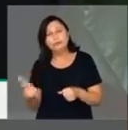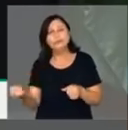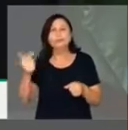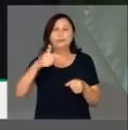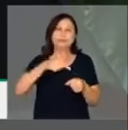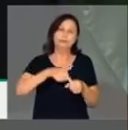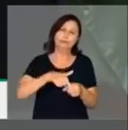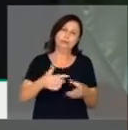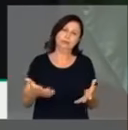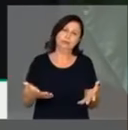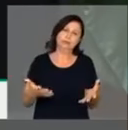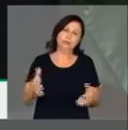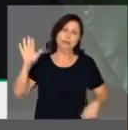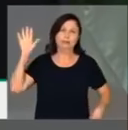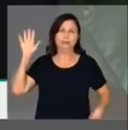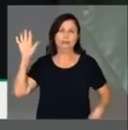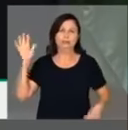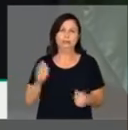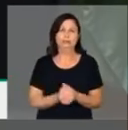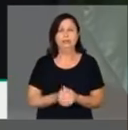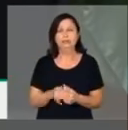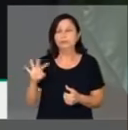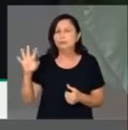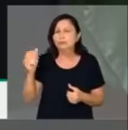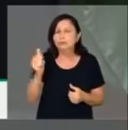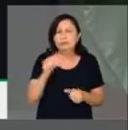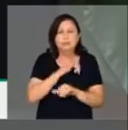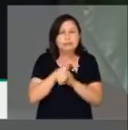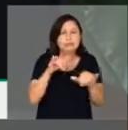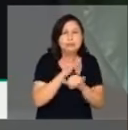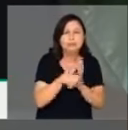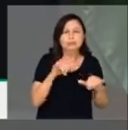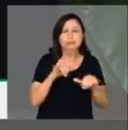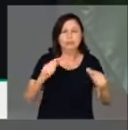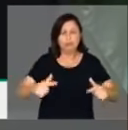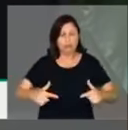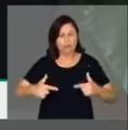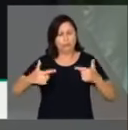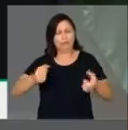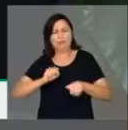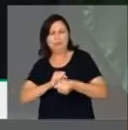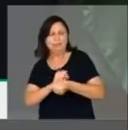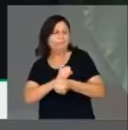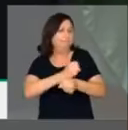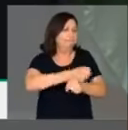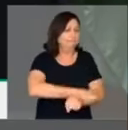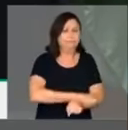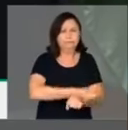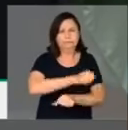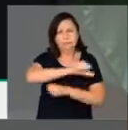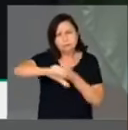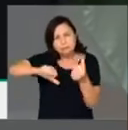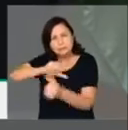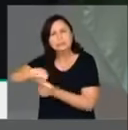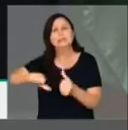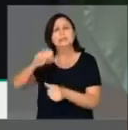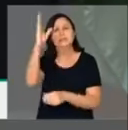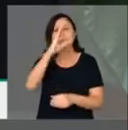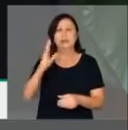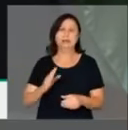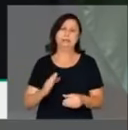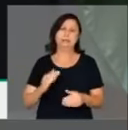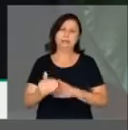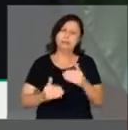Agora quero dizer a todos que estão nos ouvindo aqui, nós vamos lutar muito para fazer o Brasil poder retomar o